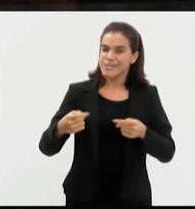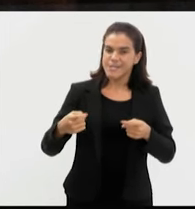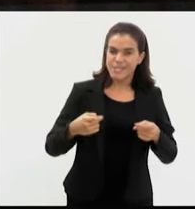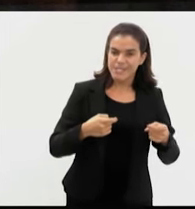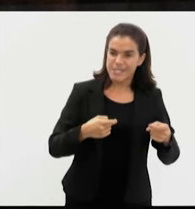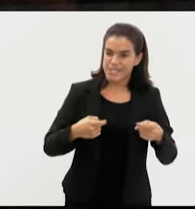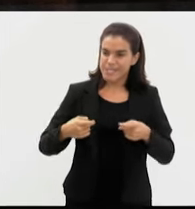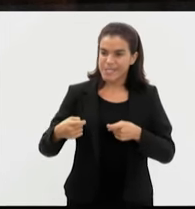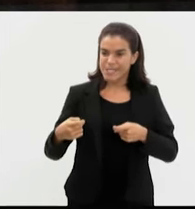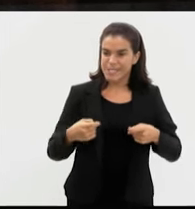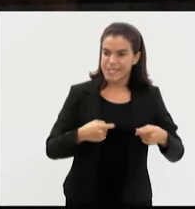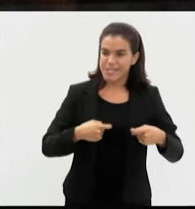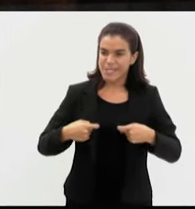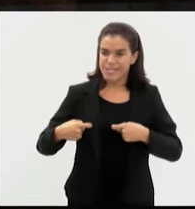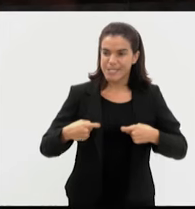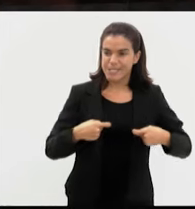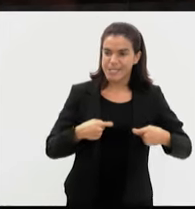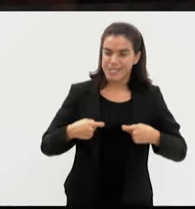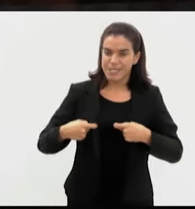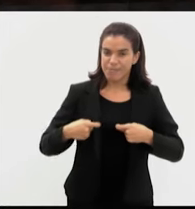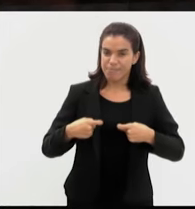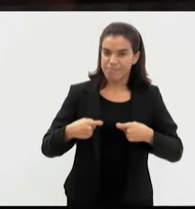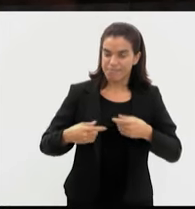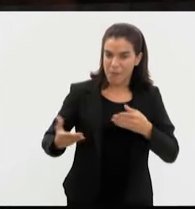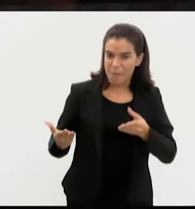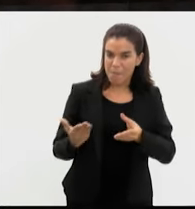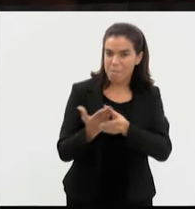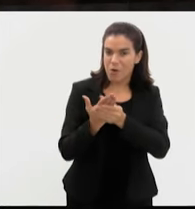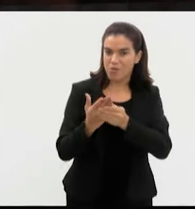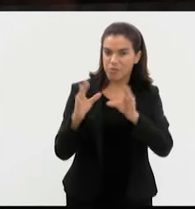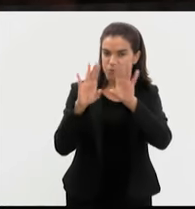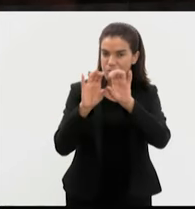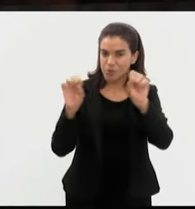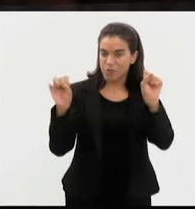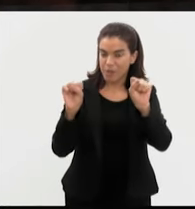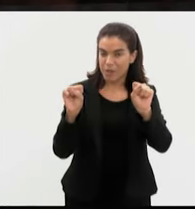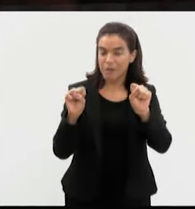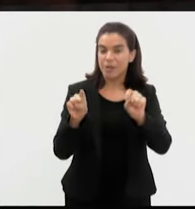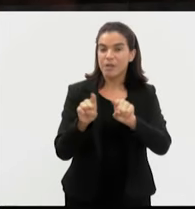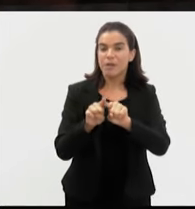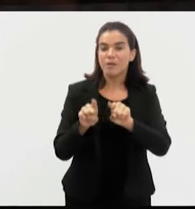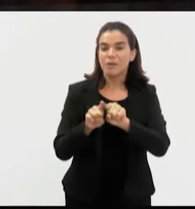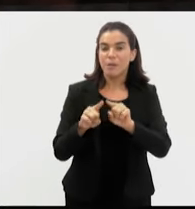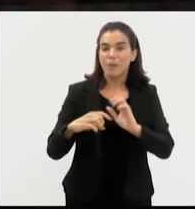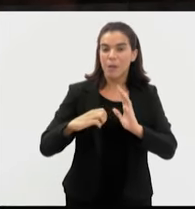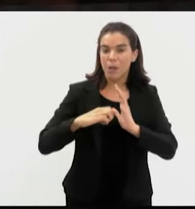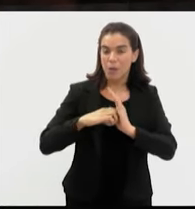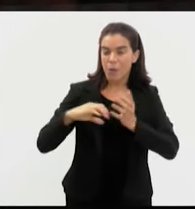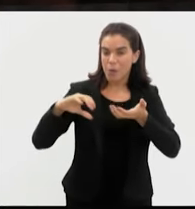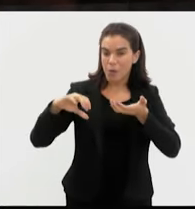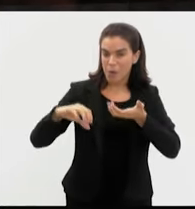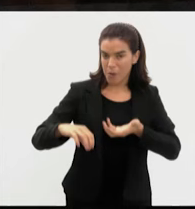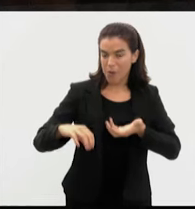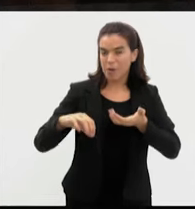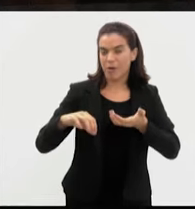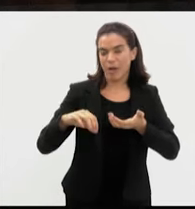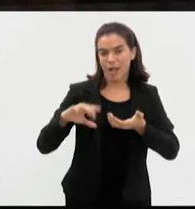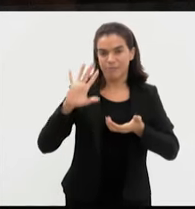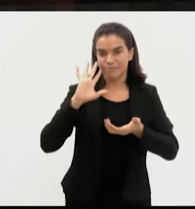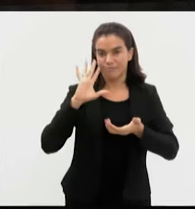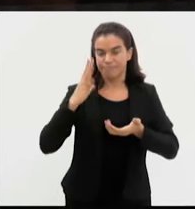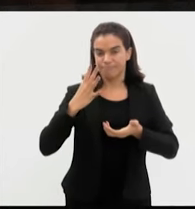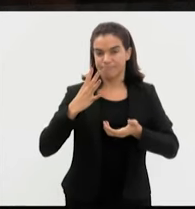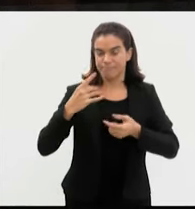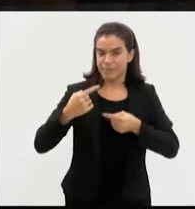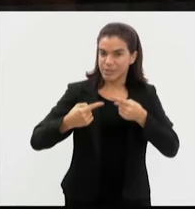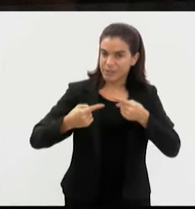como o nosso decano falou ingressar no Supremo para que possa ha essa discussão e o congresso tomar essa decisão e assim assim nós vamos